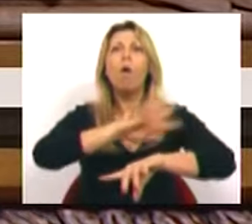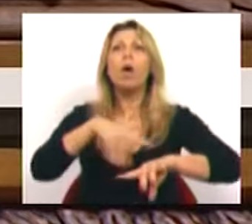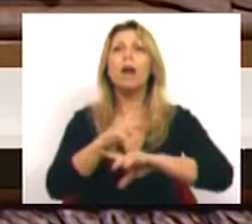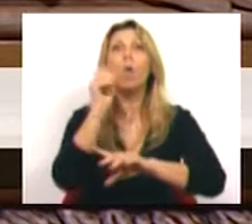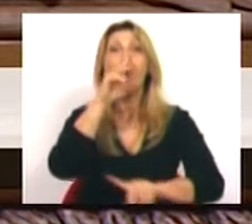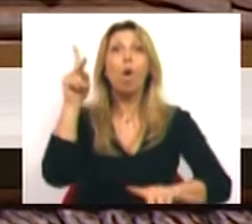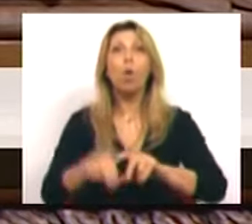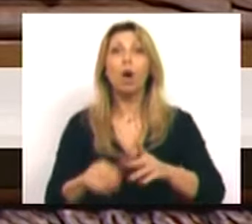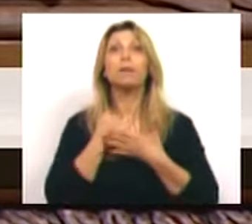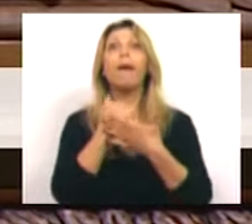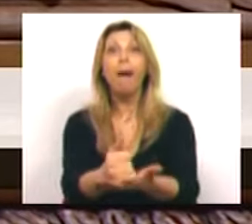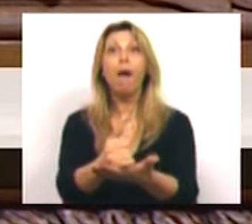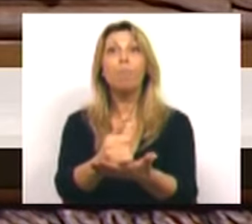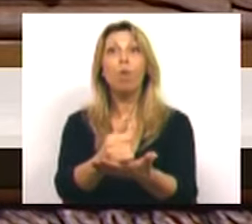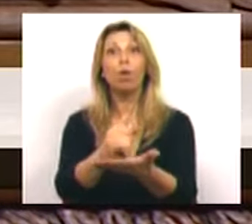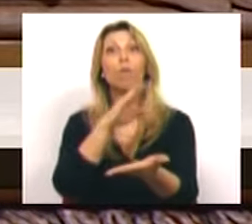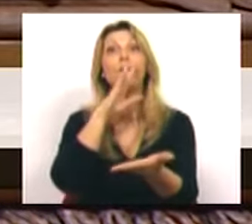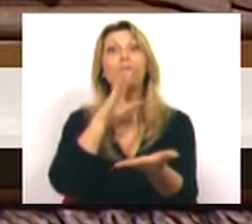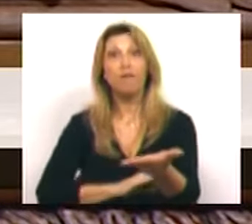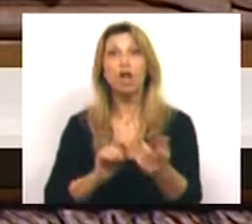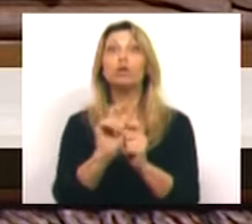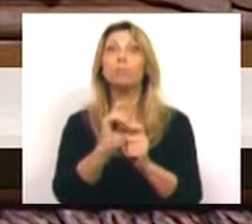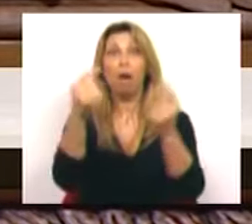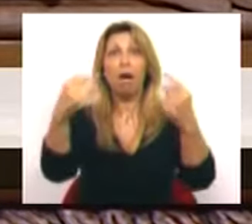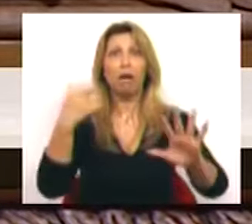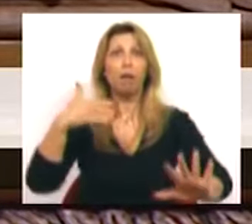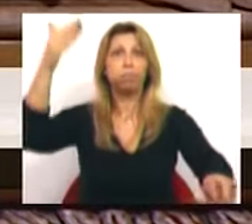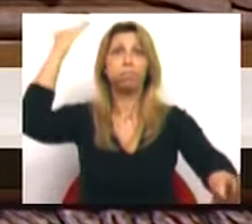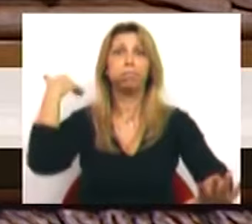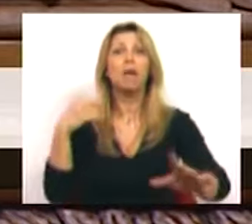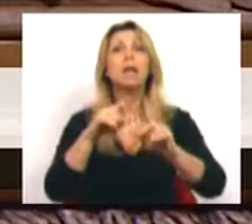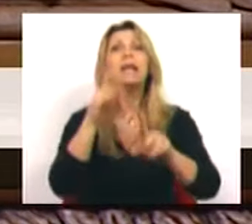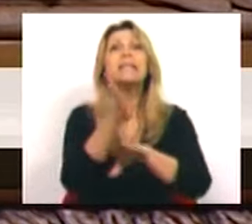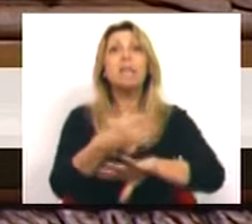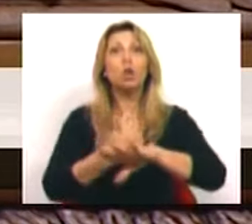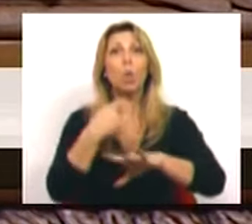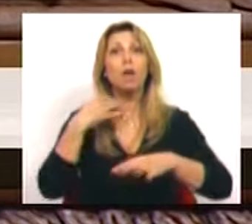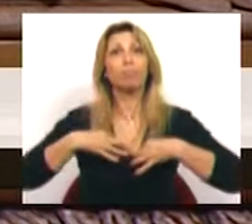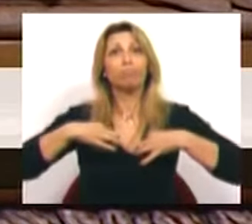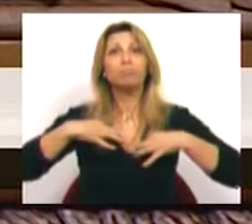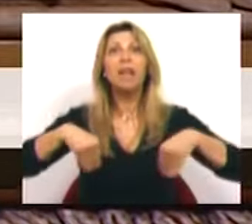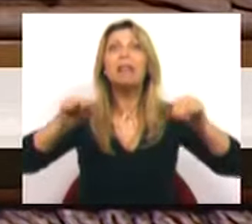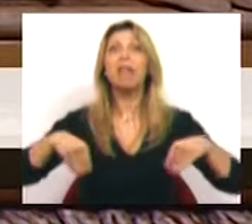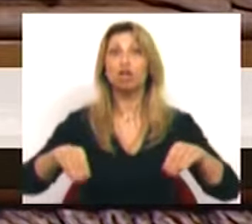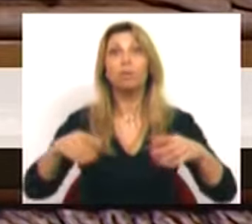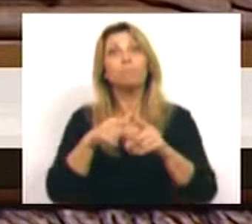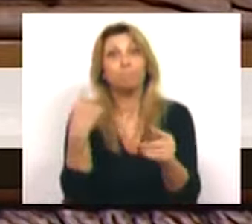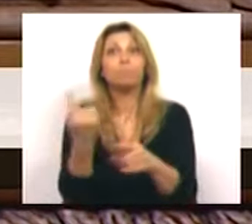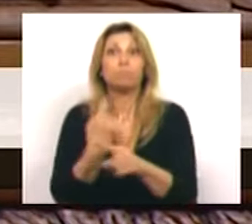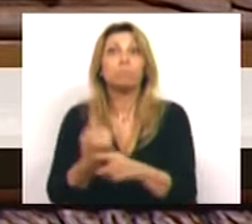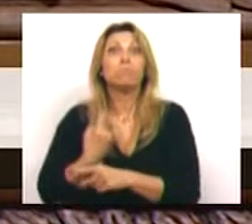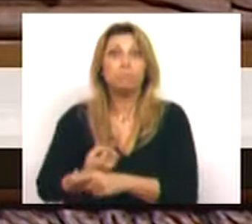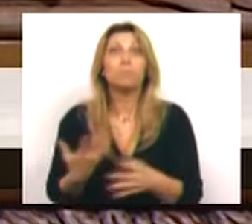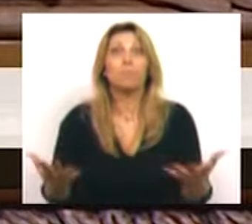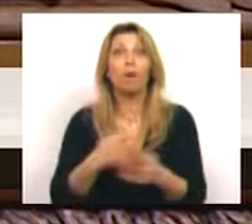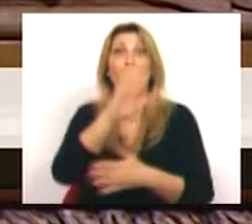filhos que há muito existe no setor têxtil. Isto apenas alguns exemplos daquilo que são as propostas, em muitos